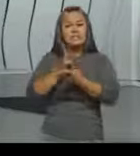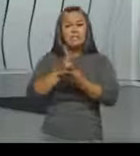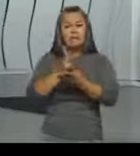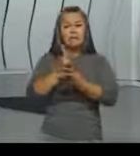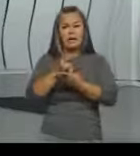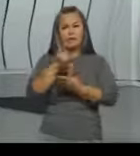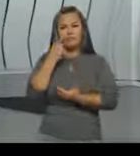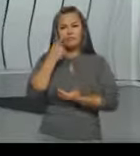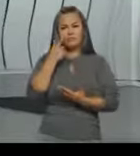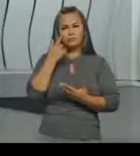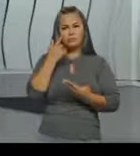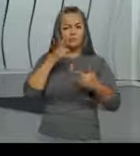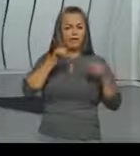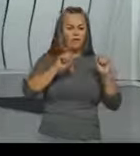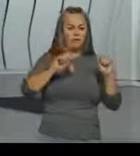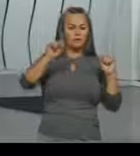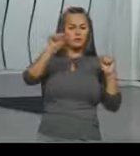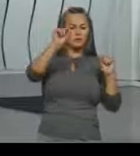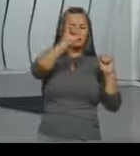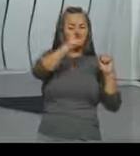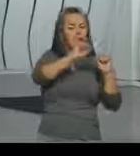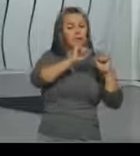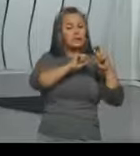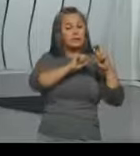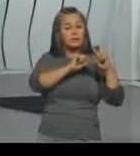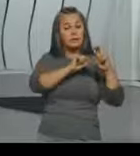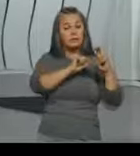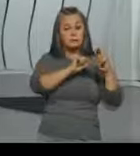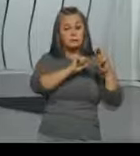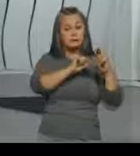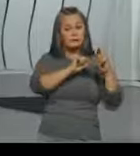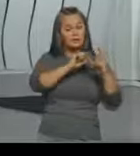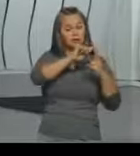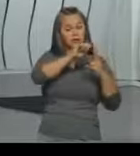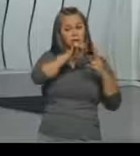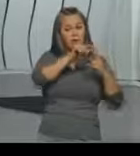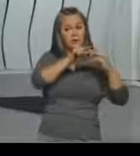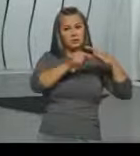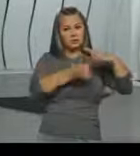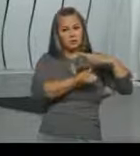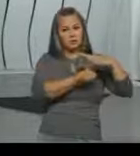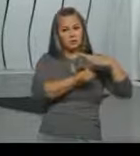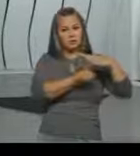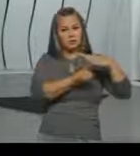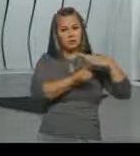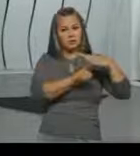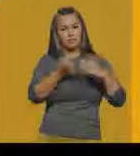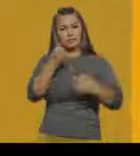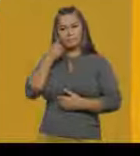aqui, ó, 5π sobre 6, aí você vai escrever, vamos escrever do lado de cá, ó,